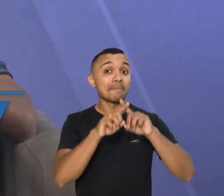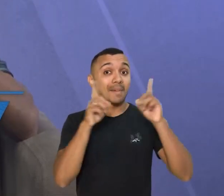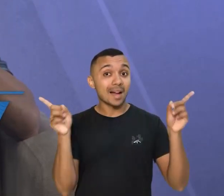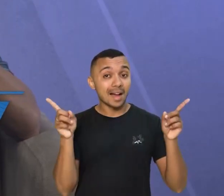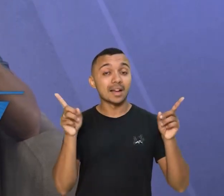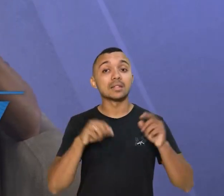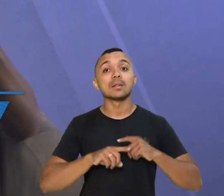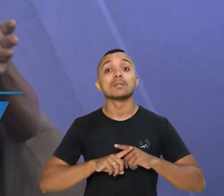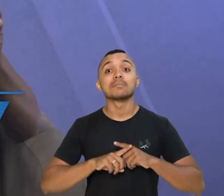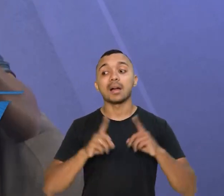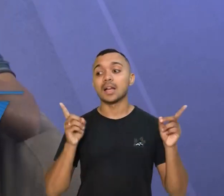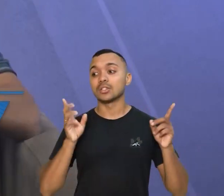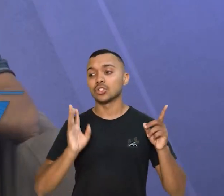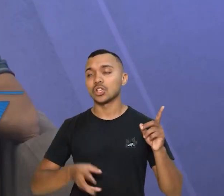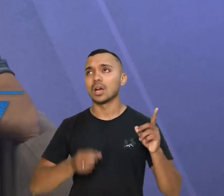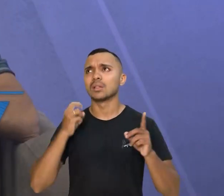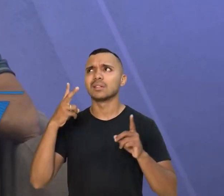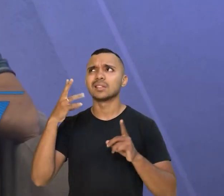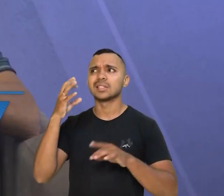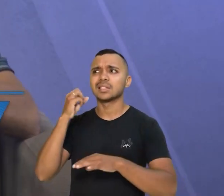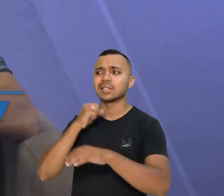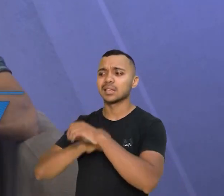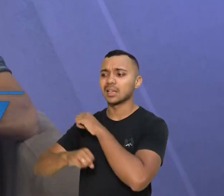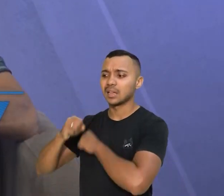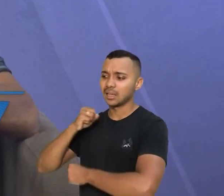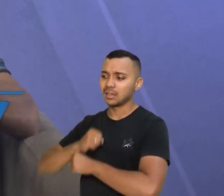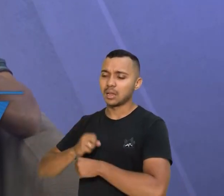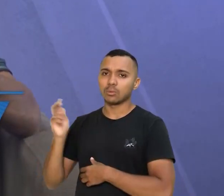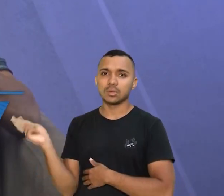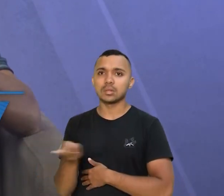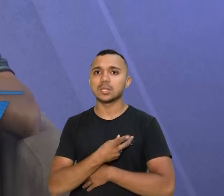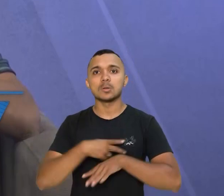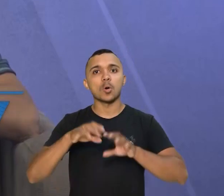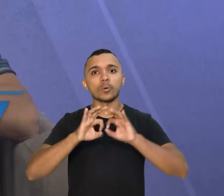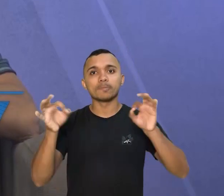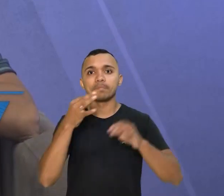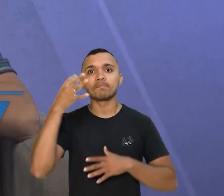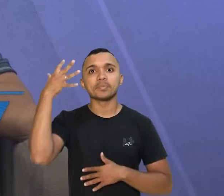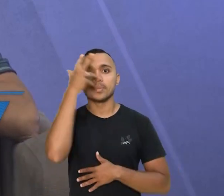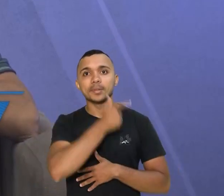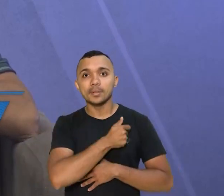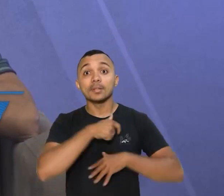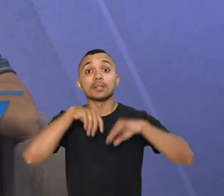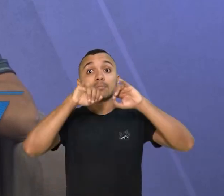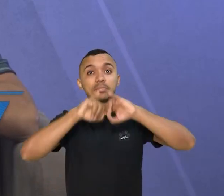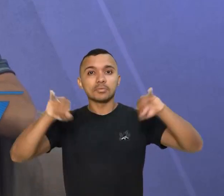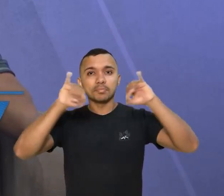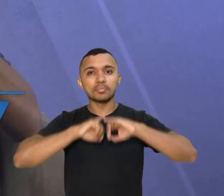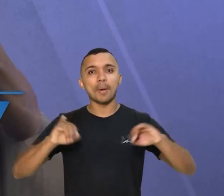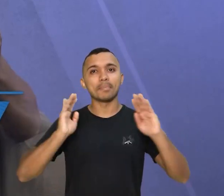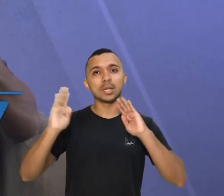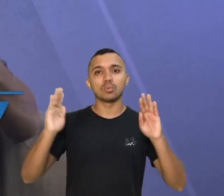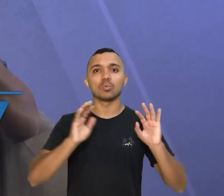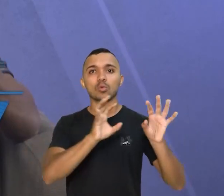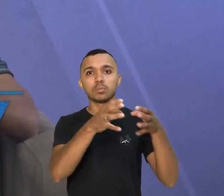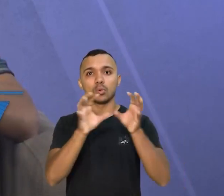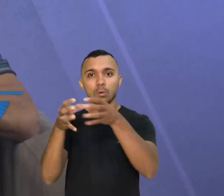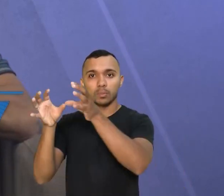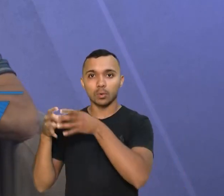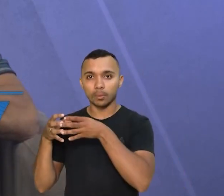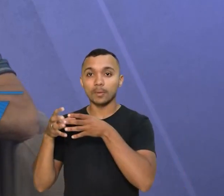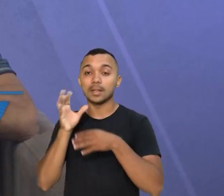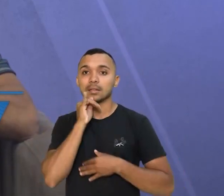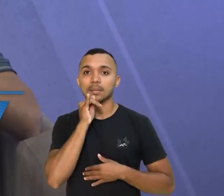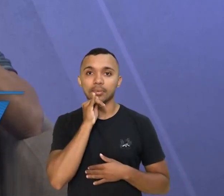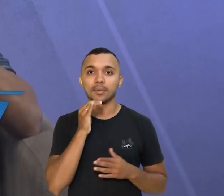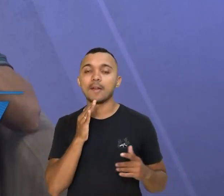Ferroviário tem é que ele há dois anos, ele fez uma belíssima campanha na Série C, na fase de grupos, e quando chegou na hora do